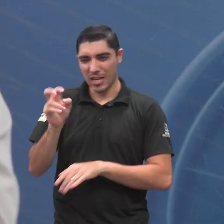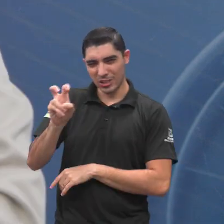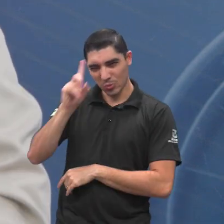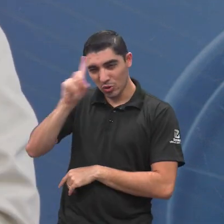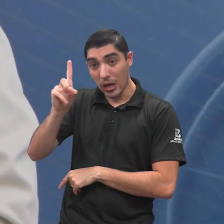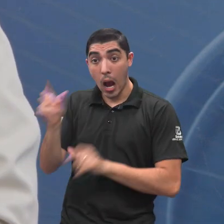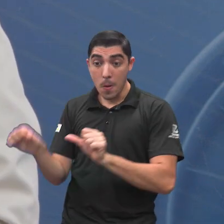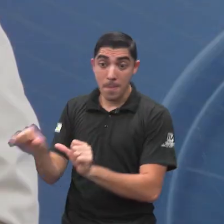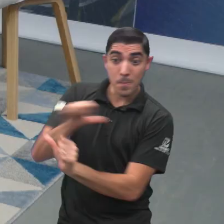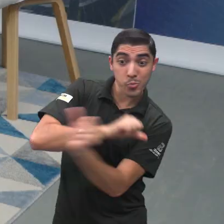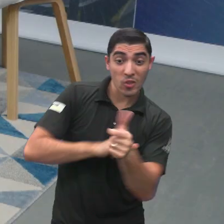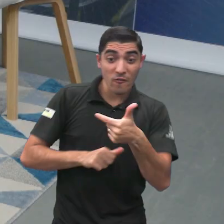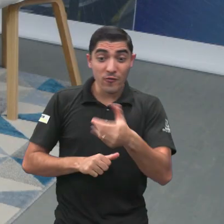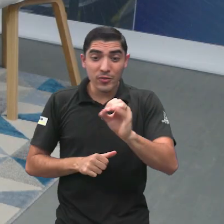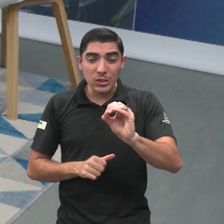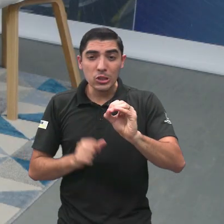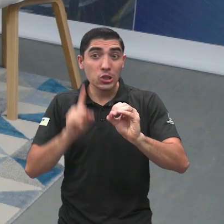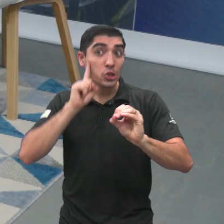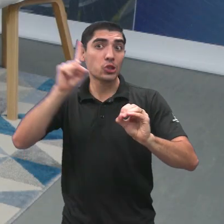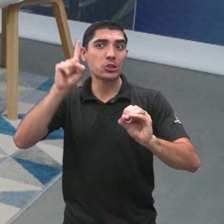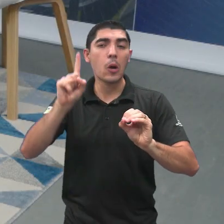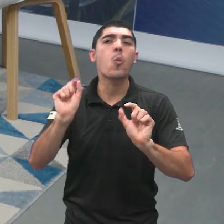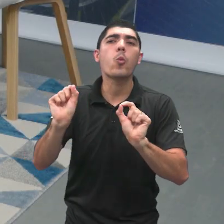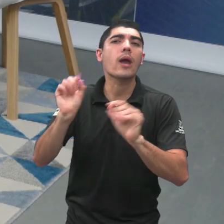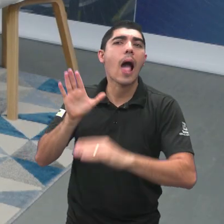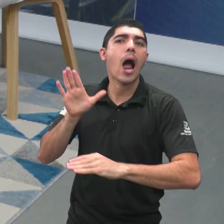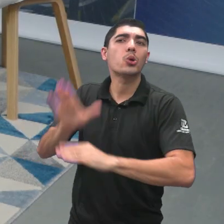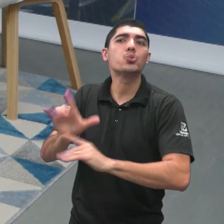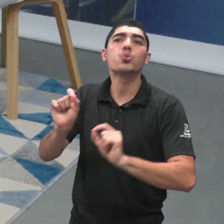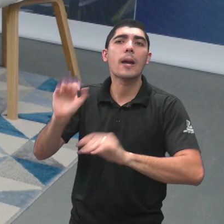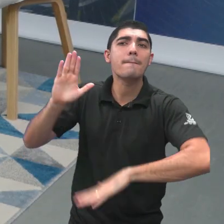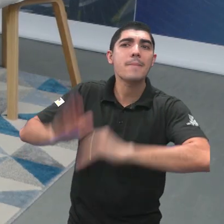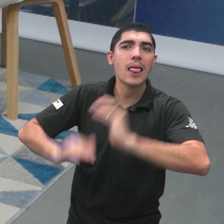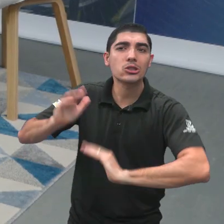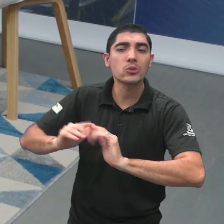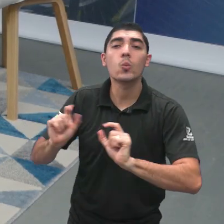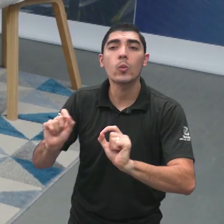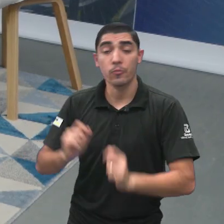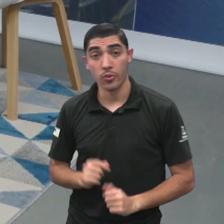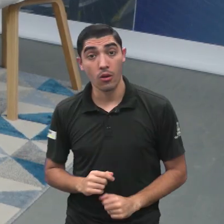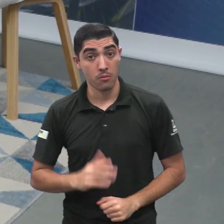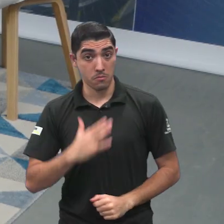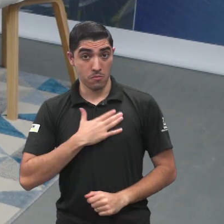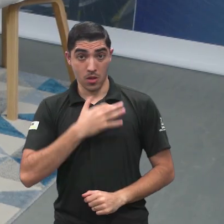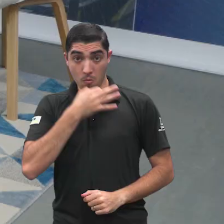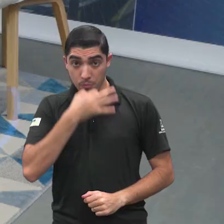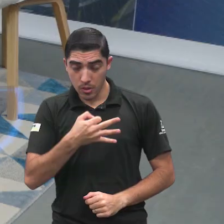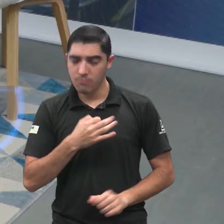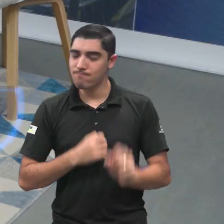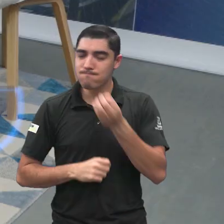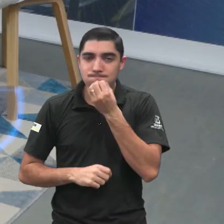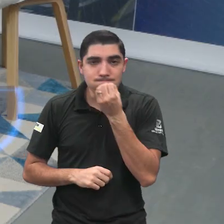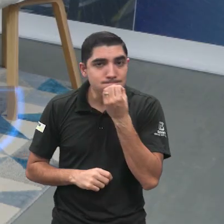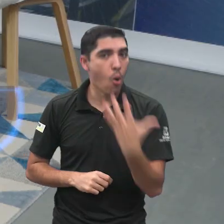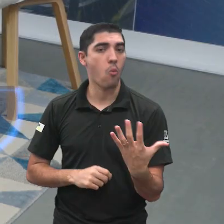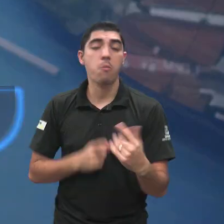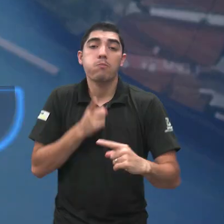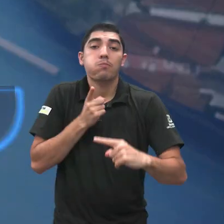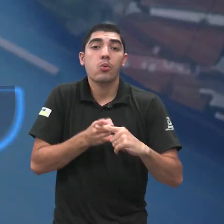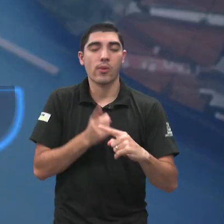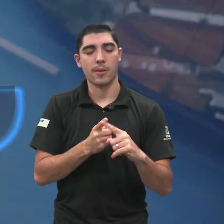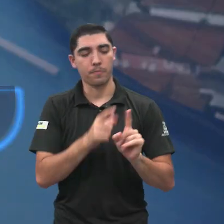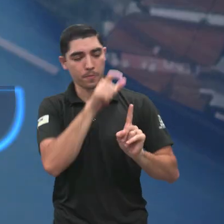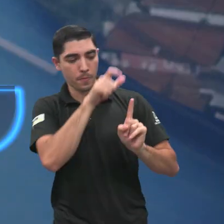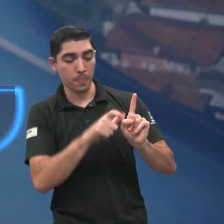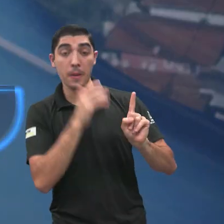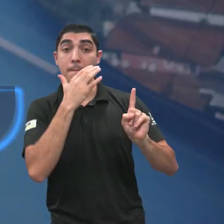ver? Mas ao meu ver, vai ser muito bom isso, porque a questão do pai, justamente